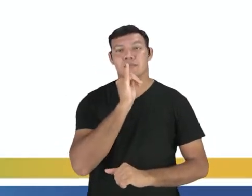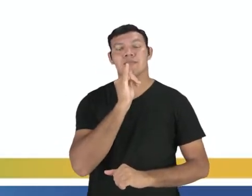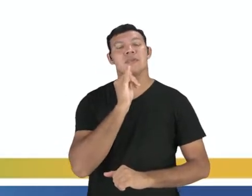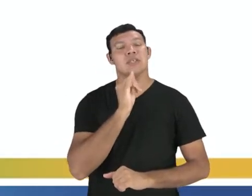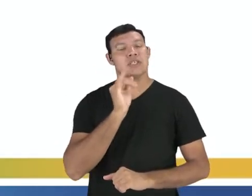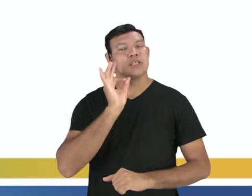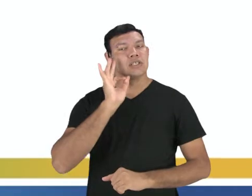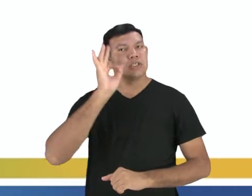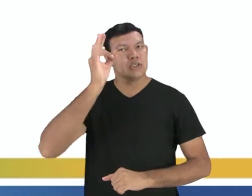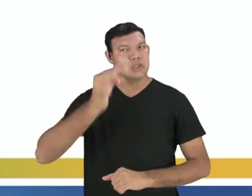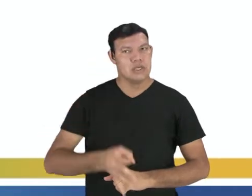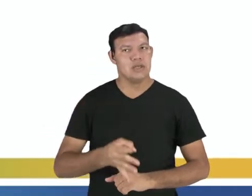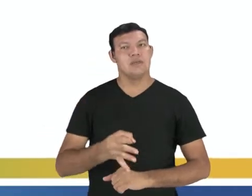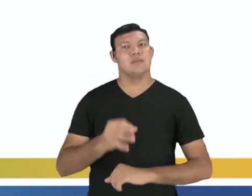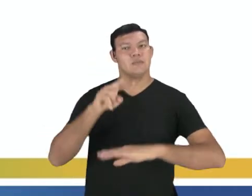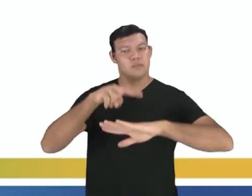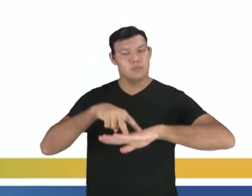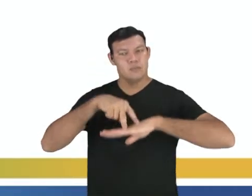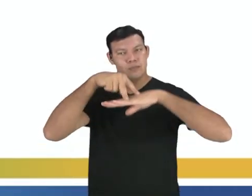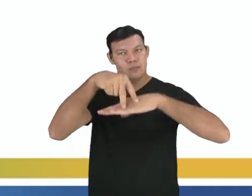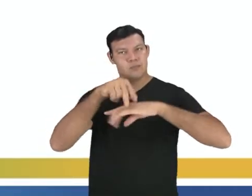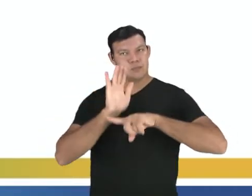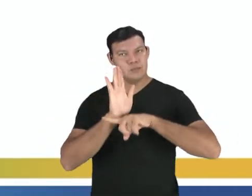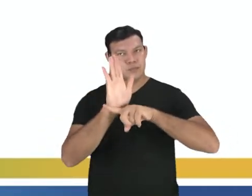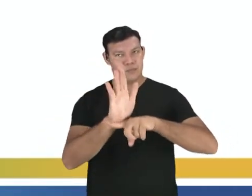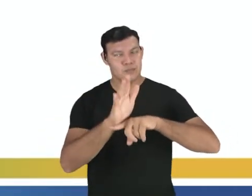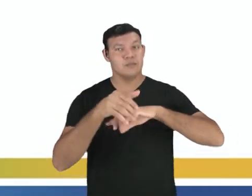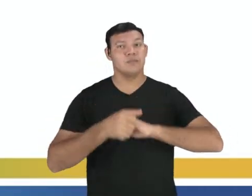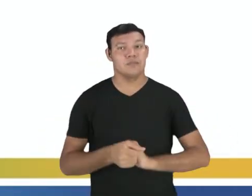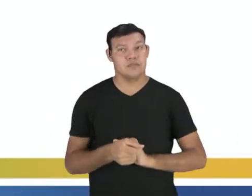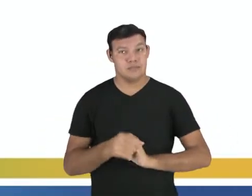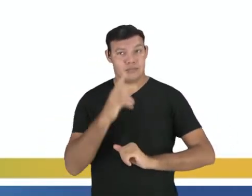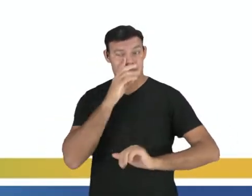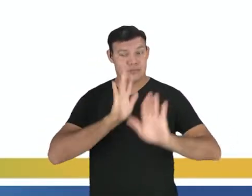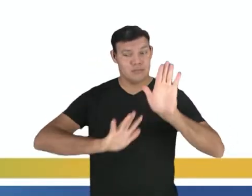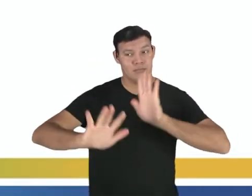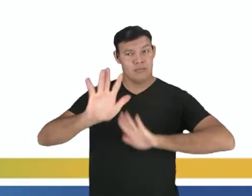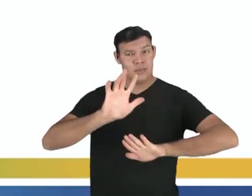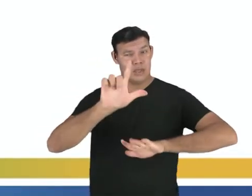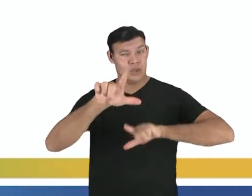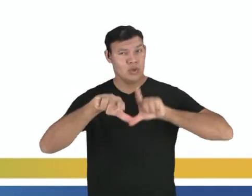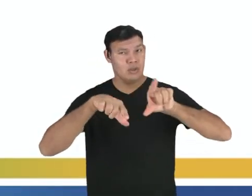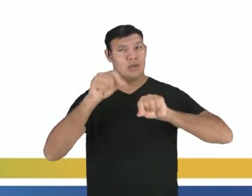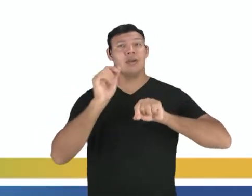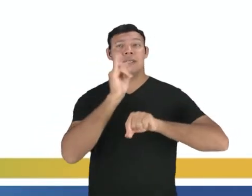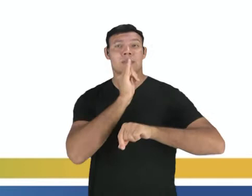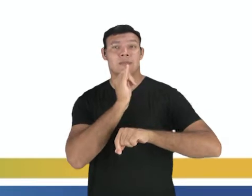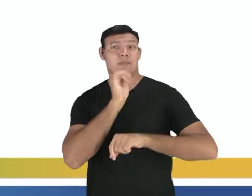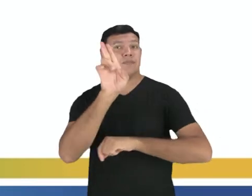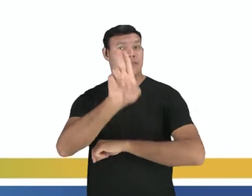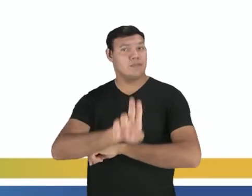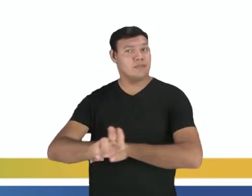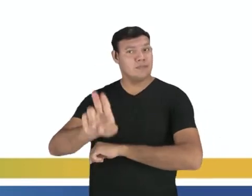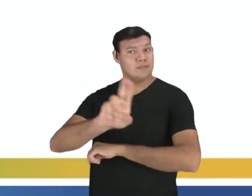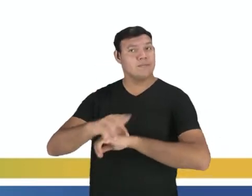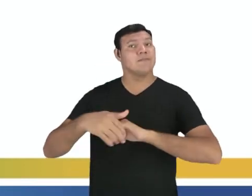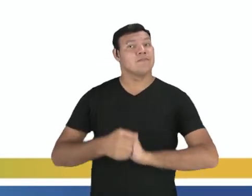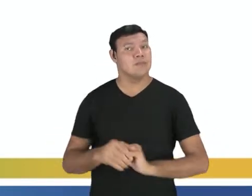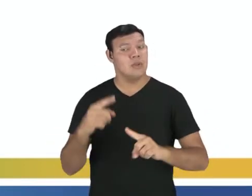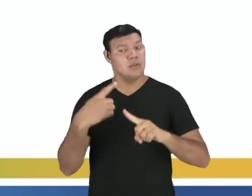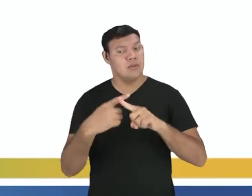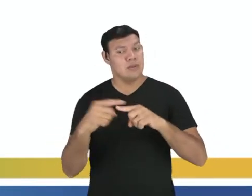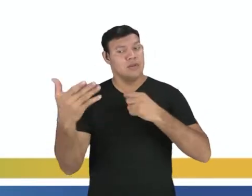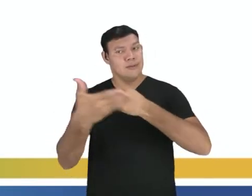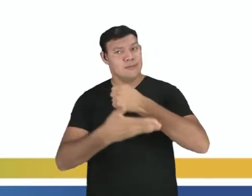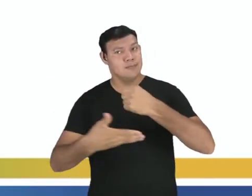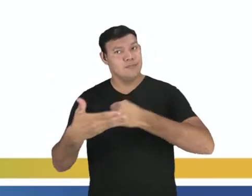concretos para defender o seu ponto de vista. Sempre tome cuidado na escolha do exemplo a ser utilizado, ele será a base